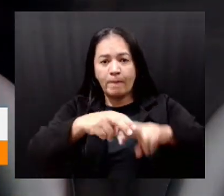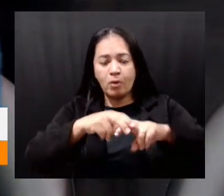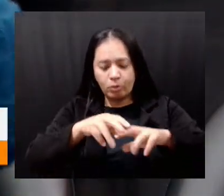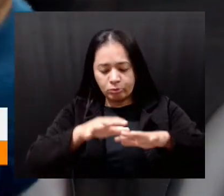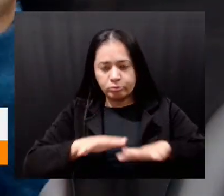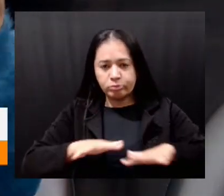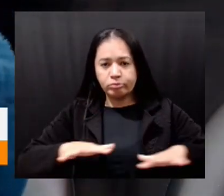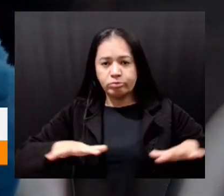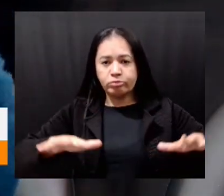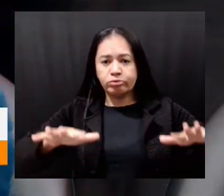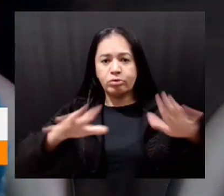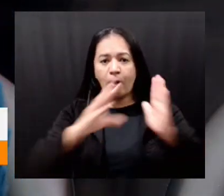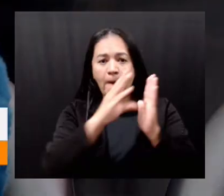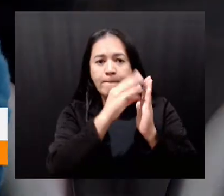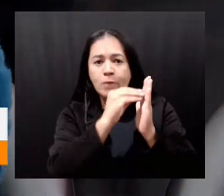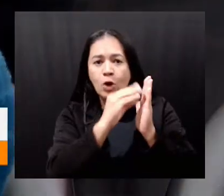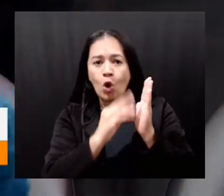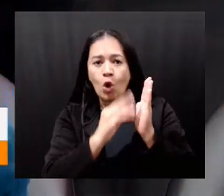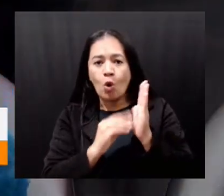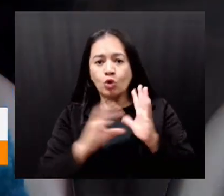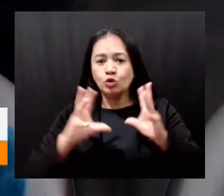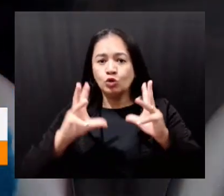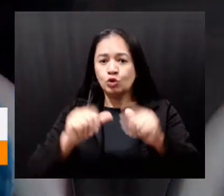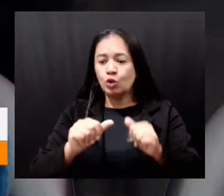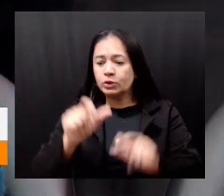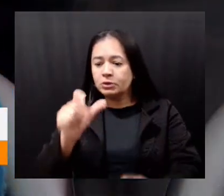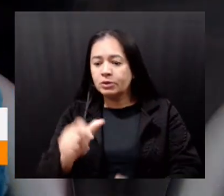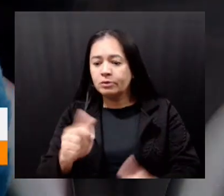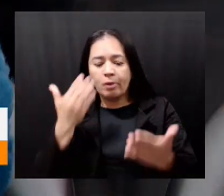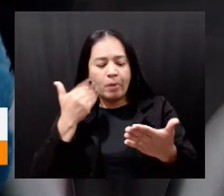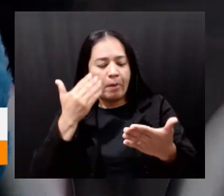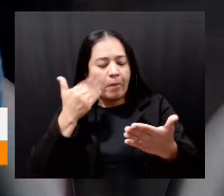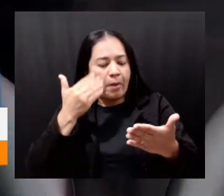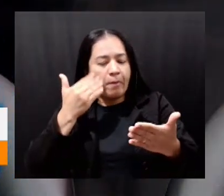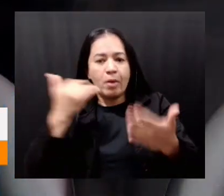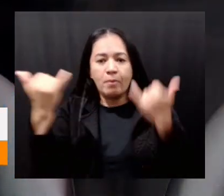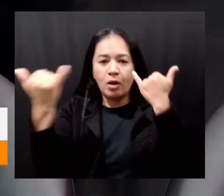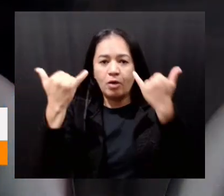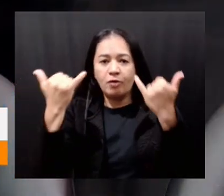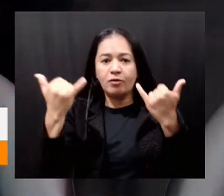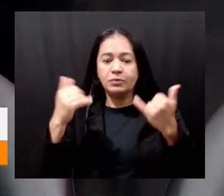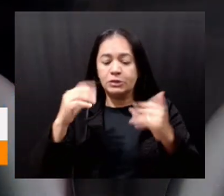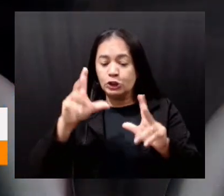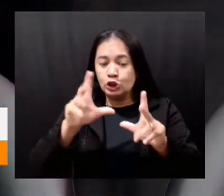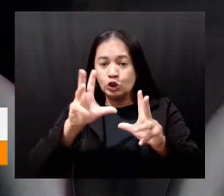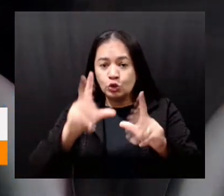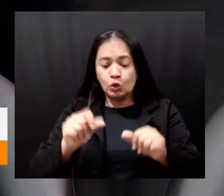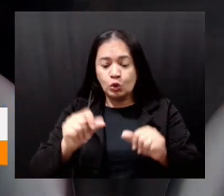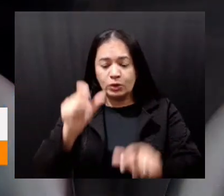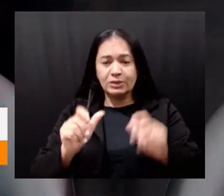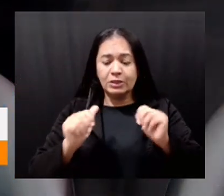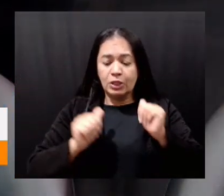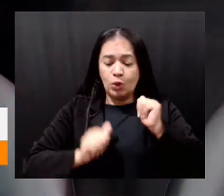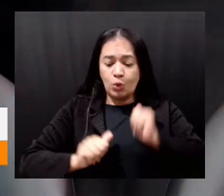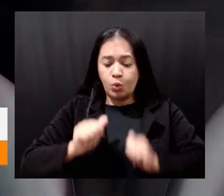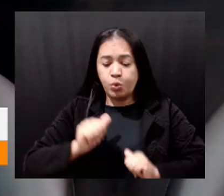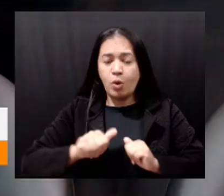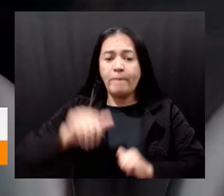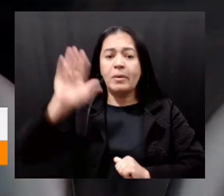de todo mundo consumir aquilo e todo mundo vai ficando mais ansioso e vai gerando aí